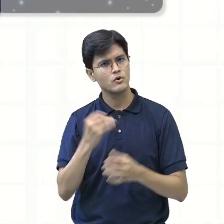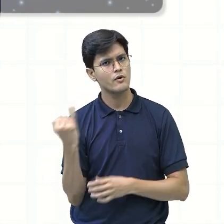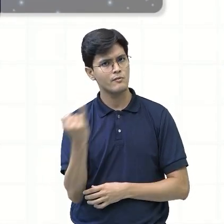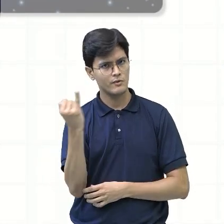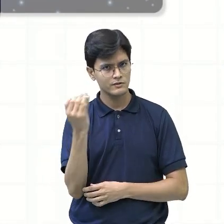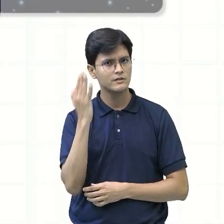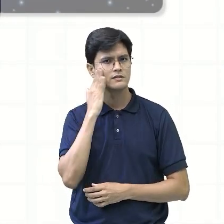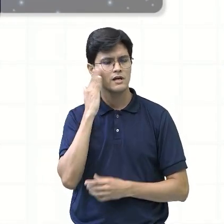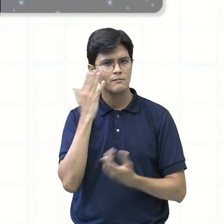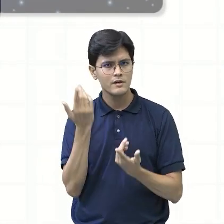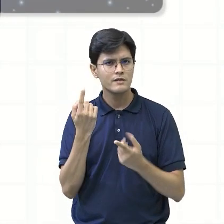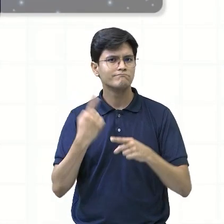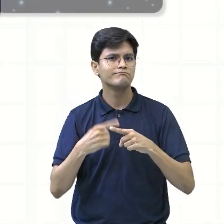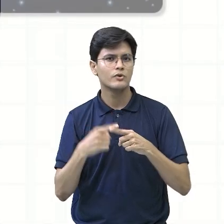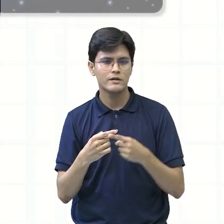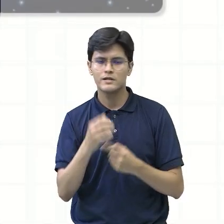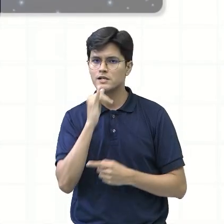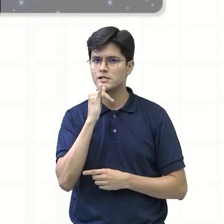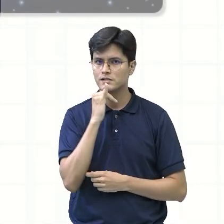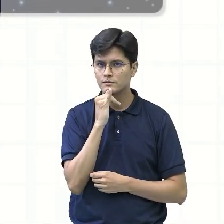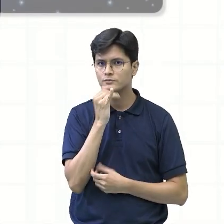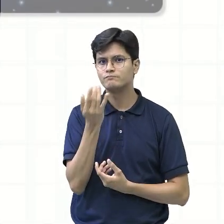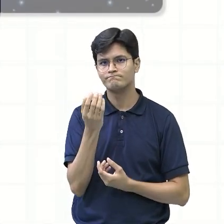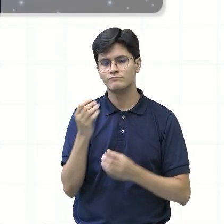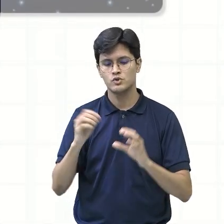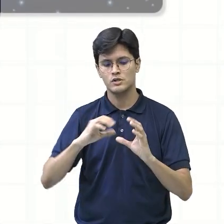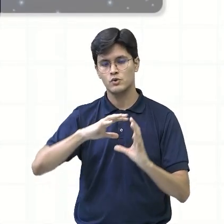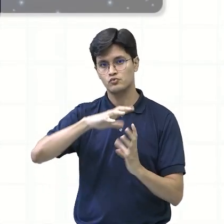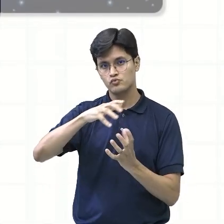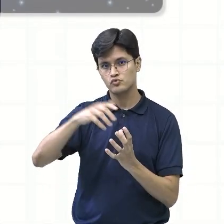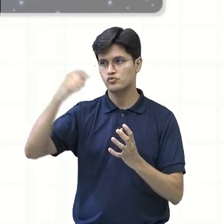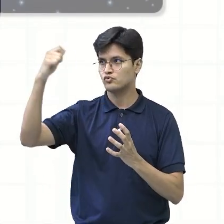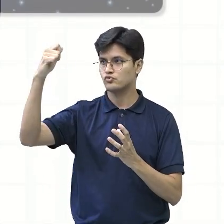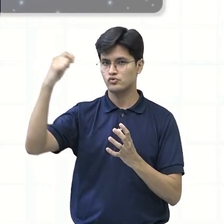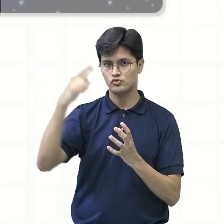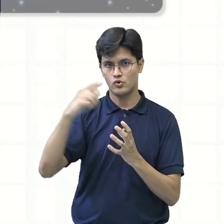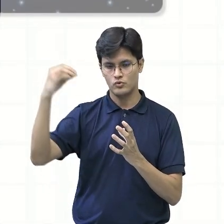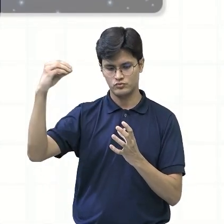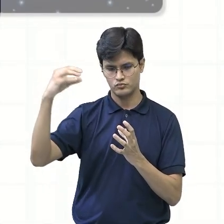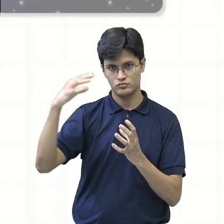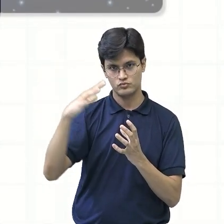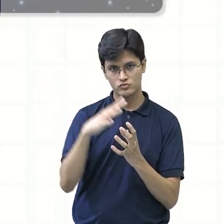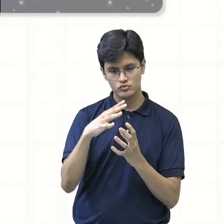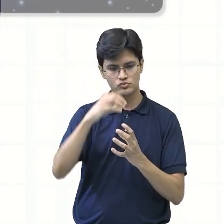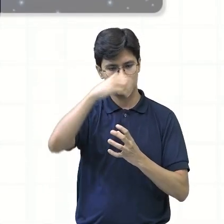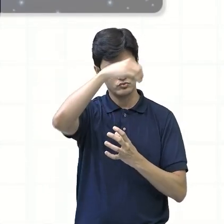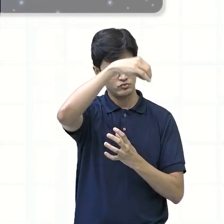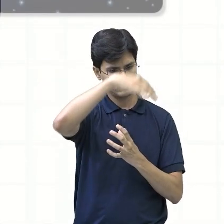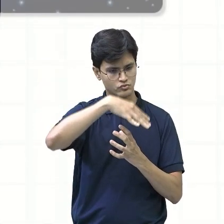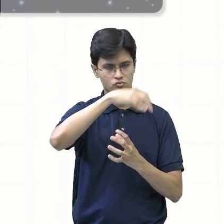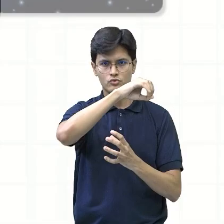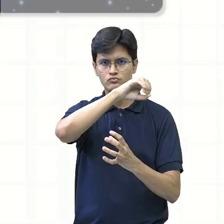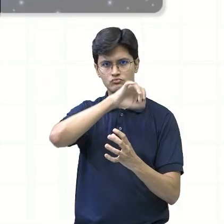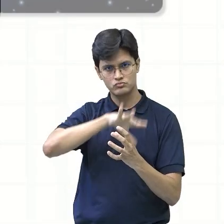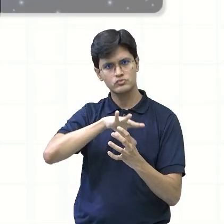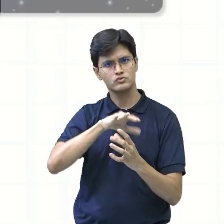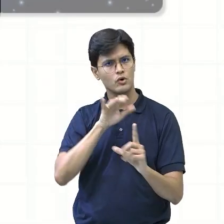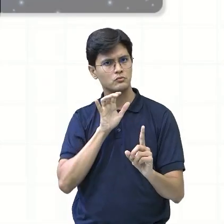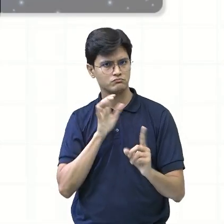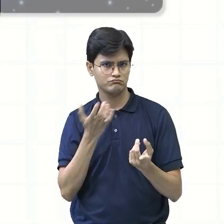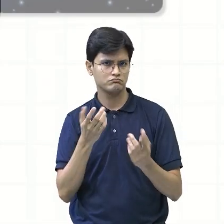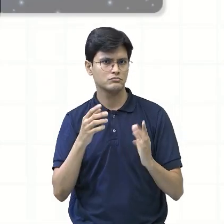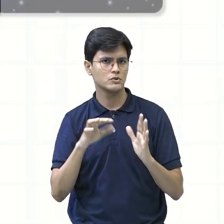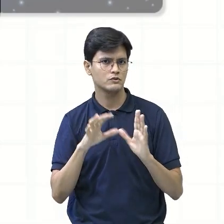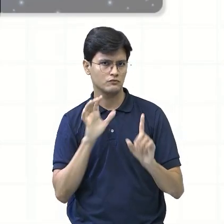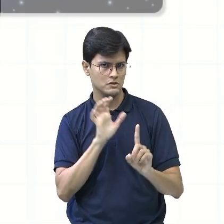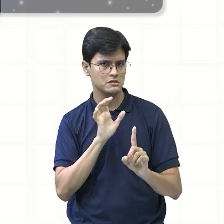a luminosidade do Sol, né, em determinadas áreas do nosso planeta, tá? Então por isso que é importante a gente entender que